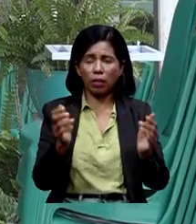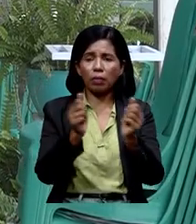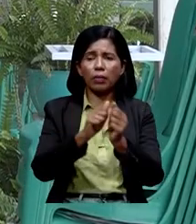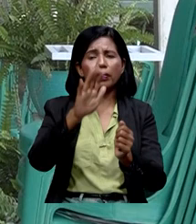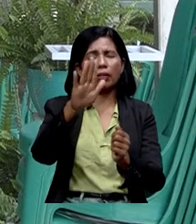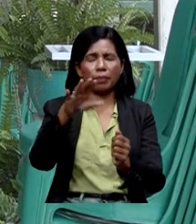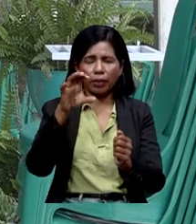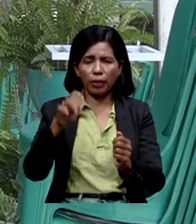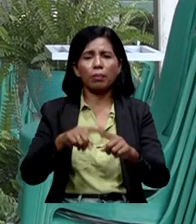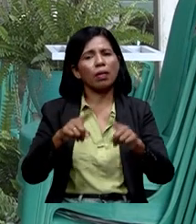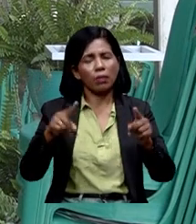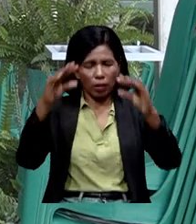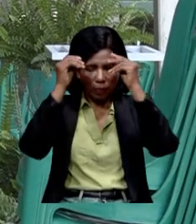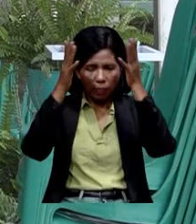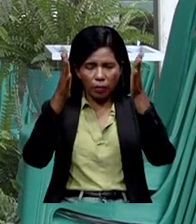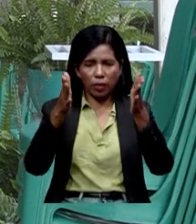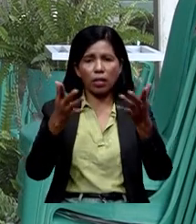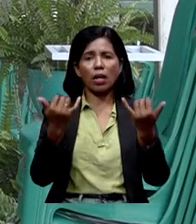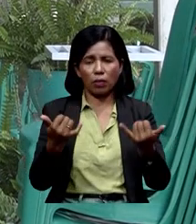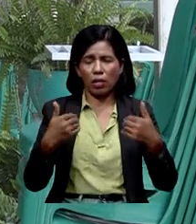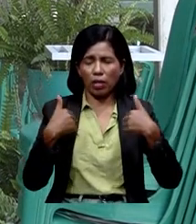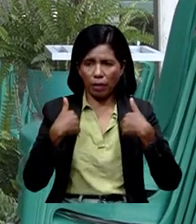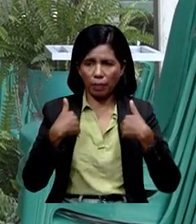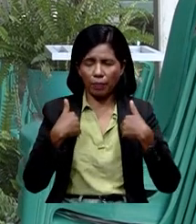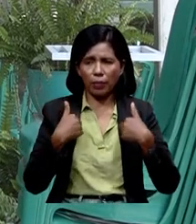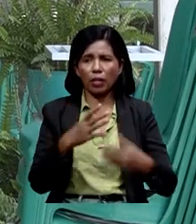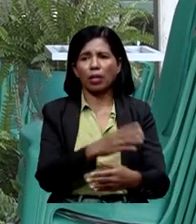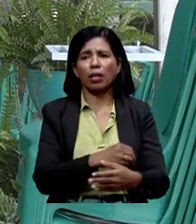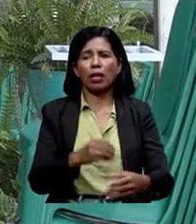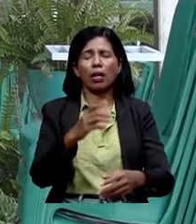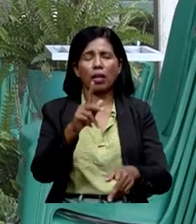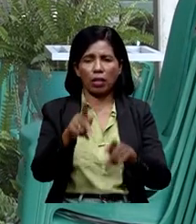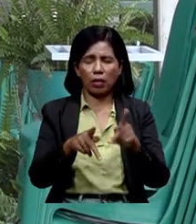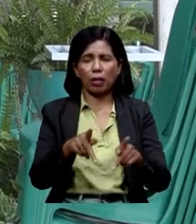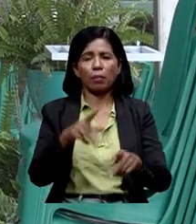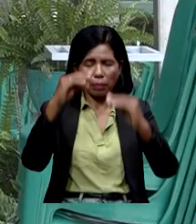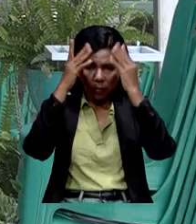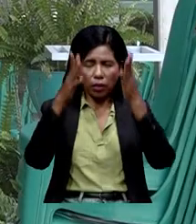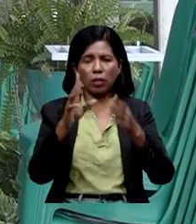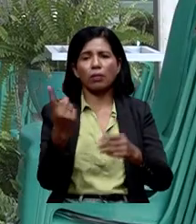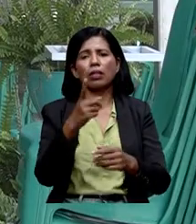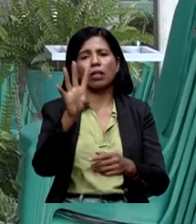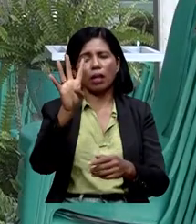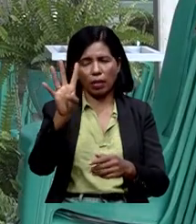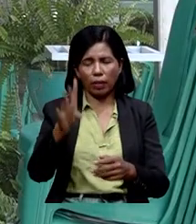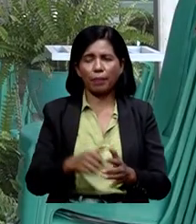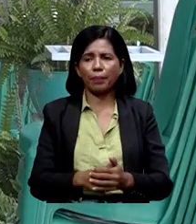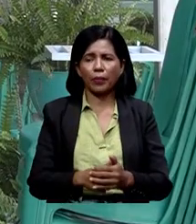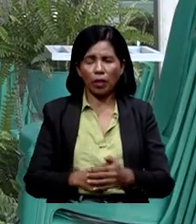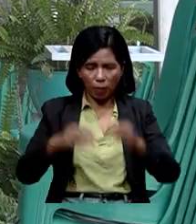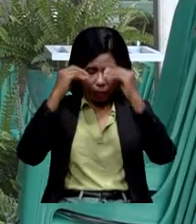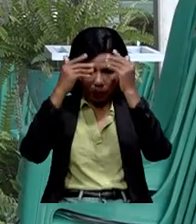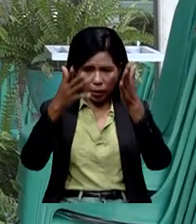be profesores ne be horas ne dadon iha provisoriamente sira ne be ya ne foi mana in hat ne katak na in hat